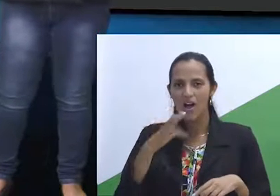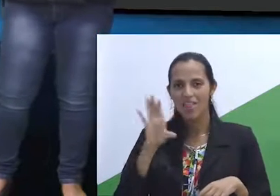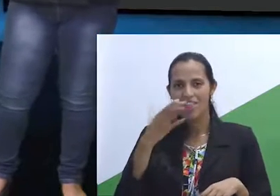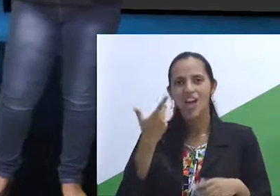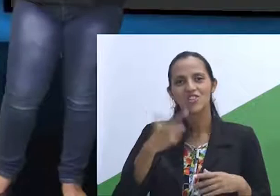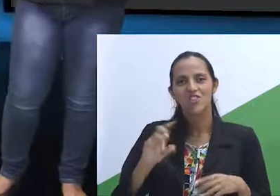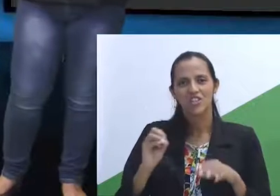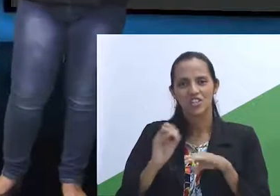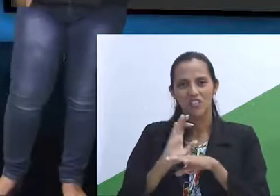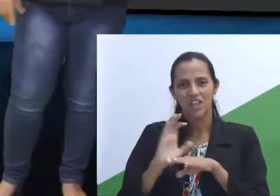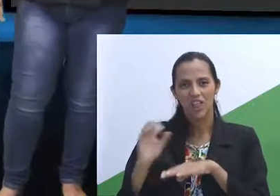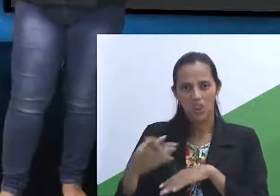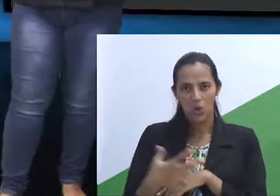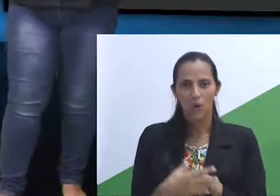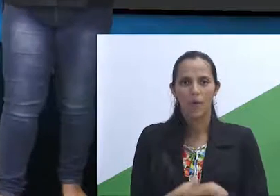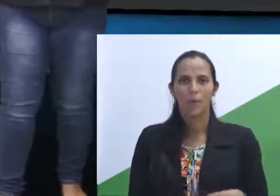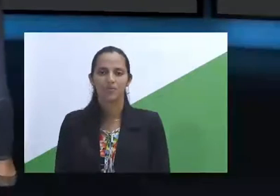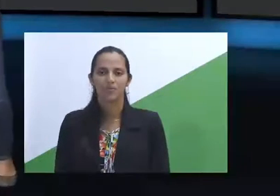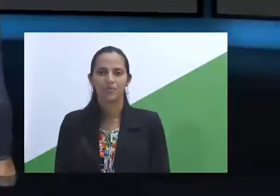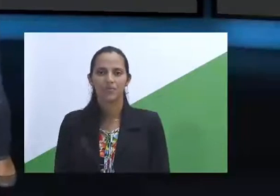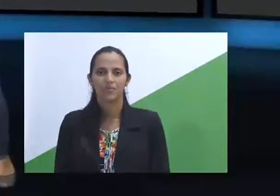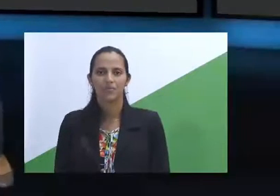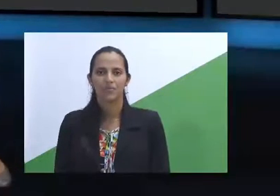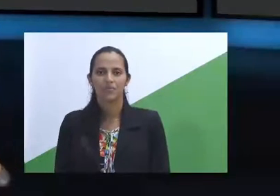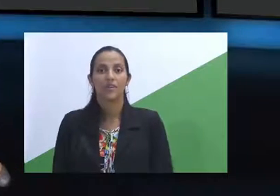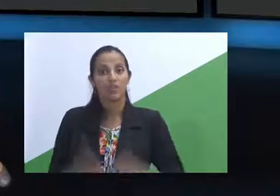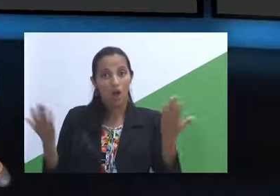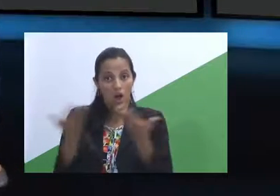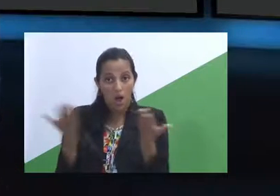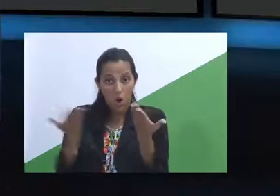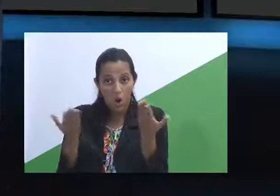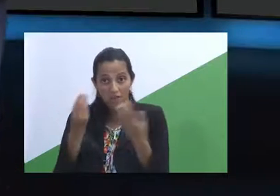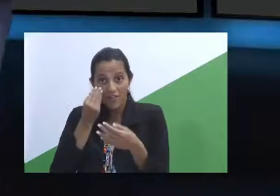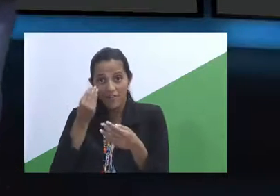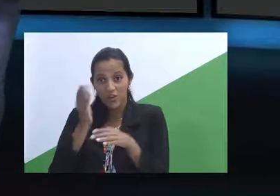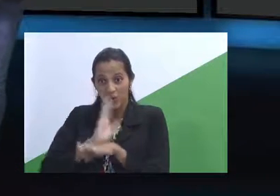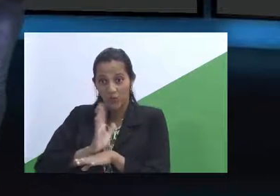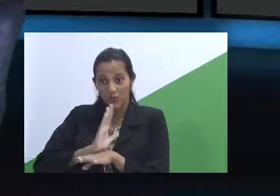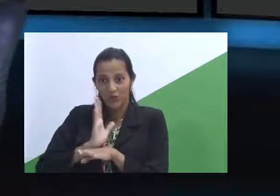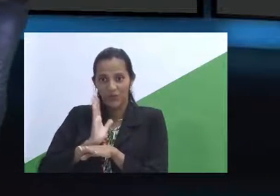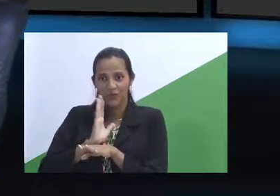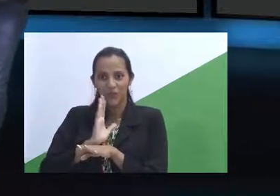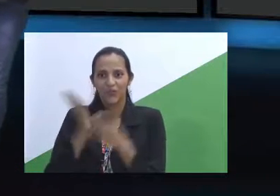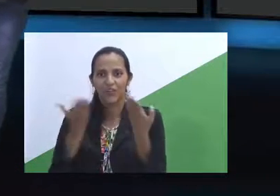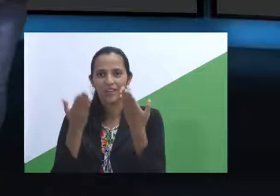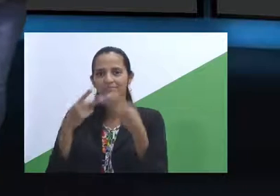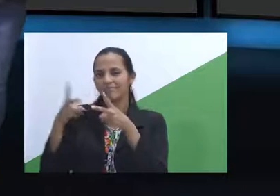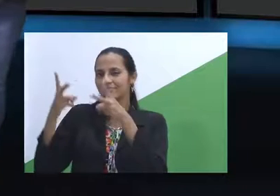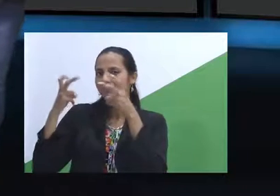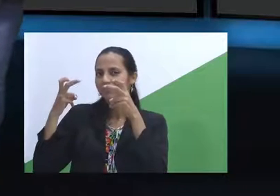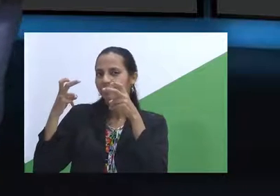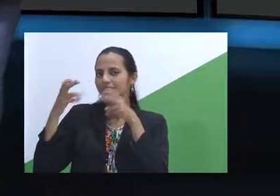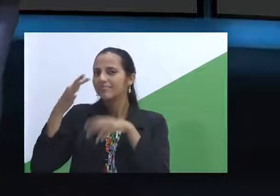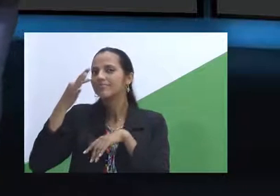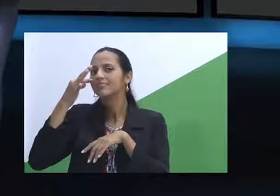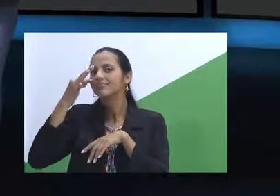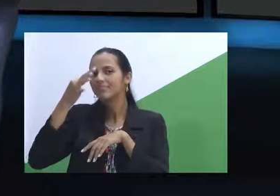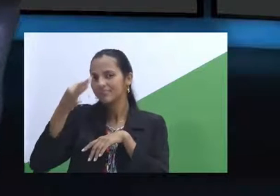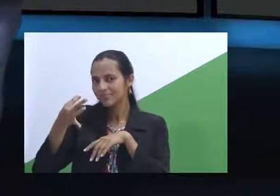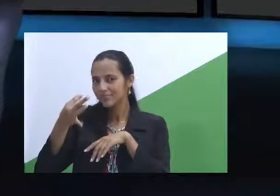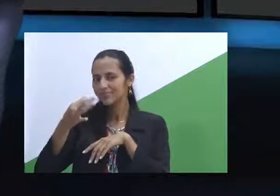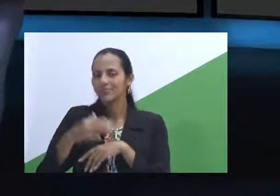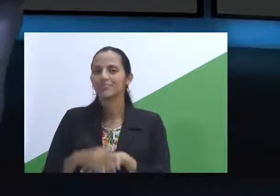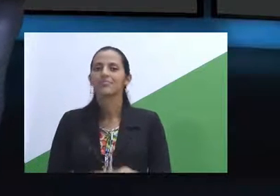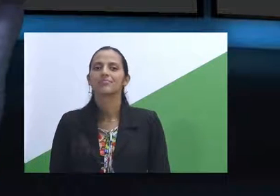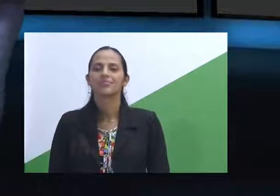do Estado Novo. Vamos lá, pode continuar. Sim, então, agora a gente vai ver o vídeo, né? Então, vamos aí a um novo videozinho, que vai ser passado,